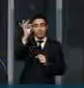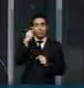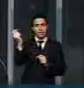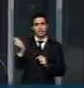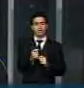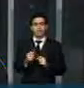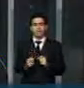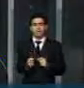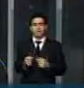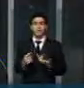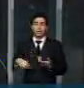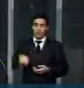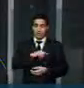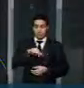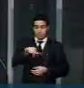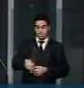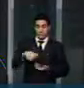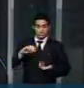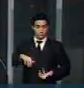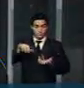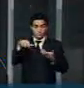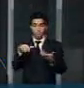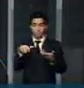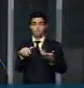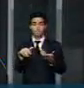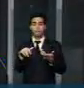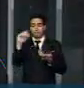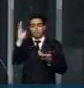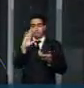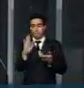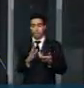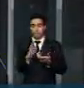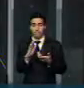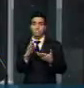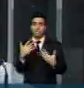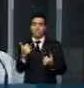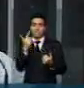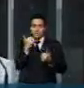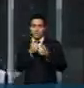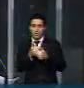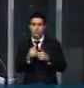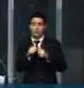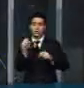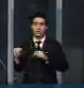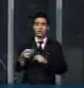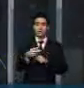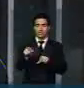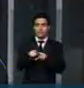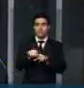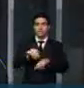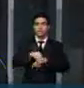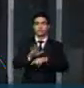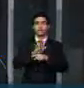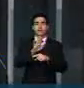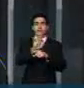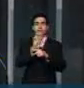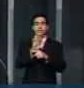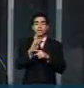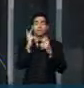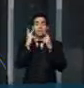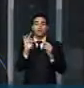visível e que nós, daqui do Congresso Nacional Brasileiro, estaremos dando a nossa contribuição para